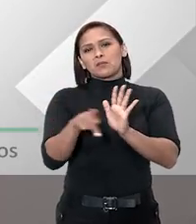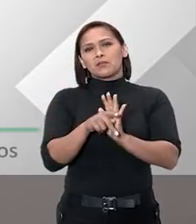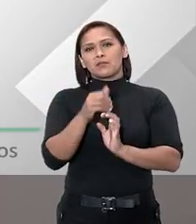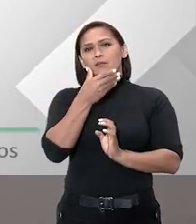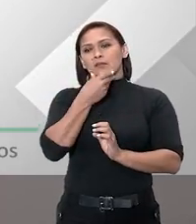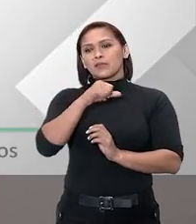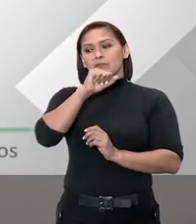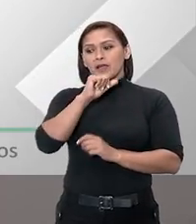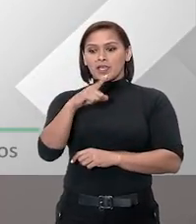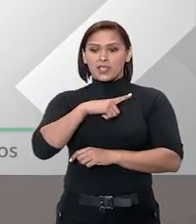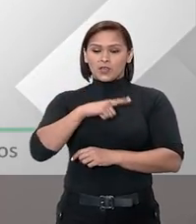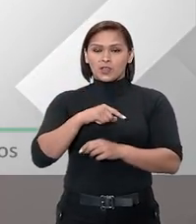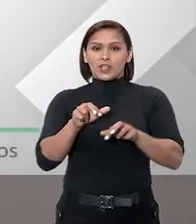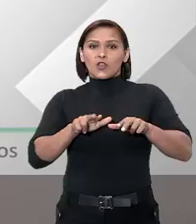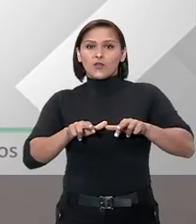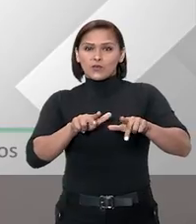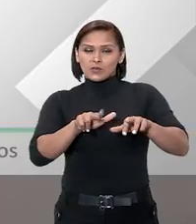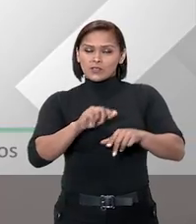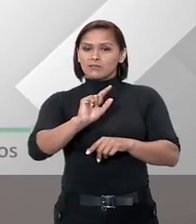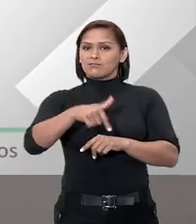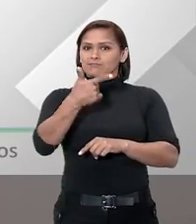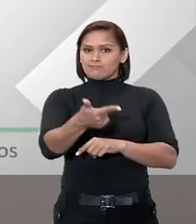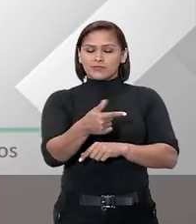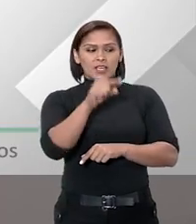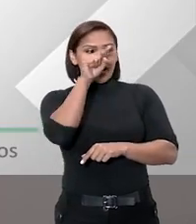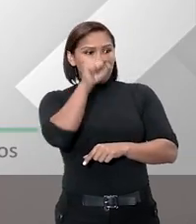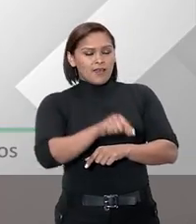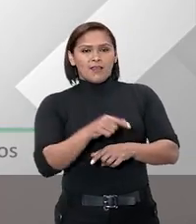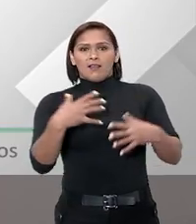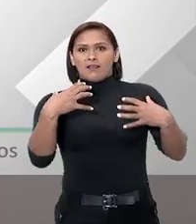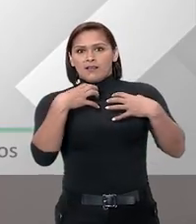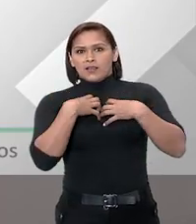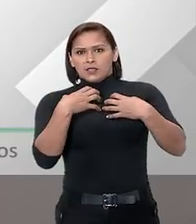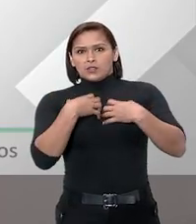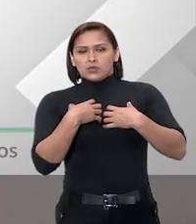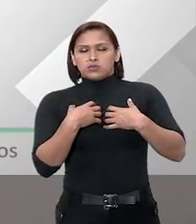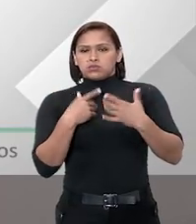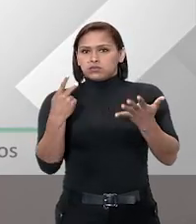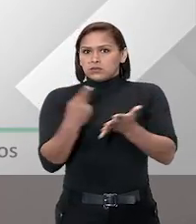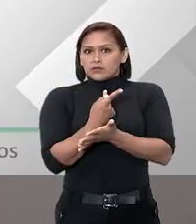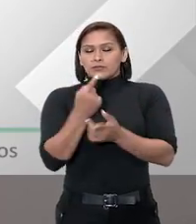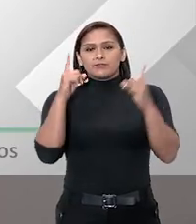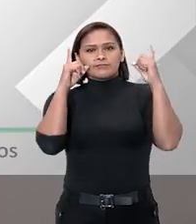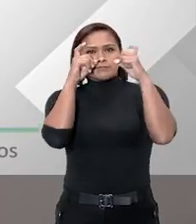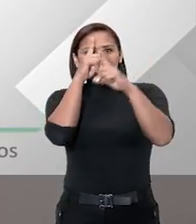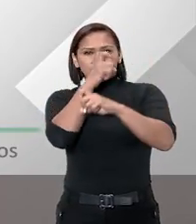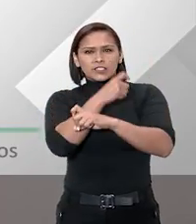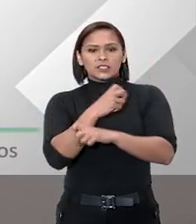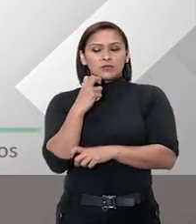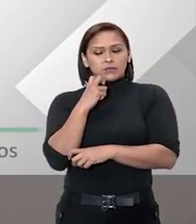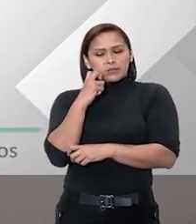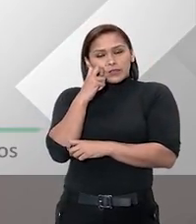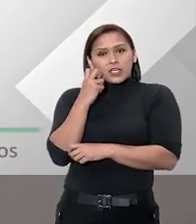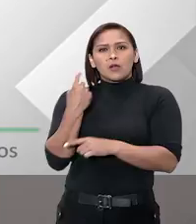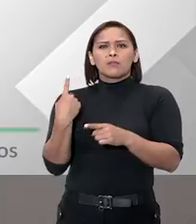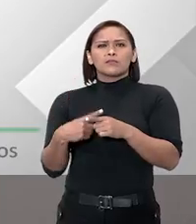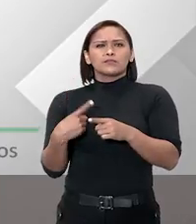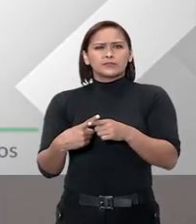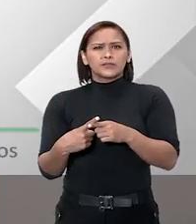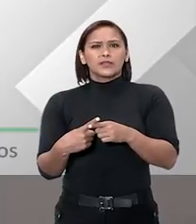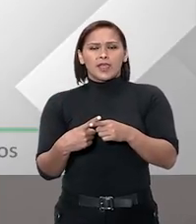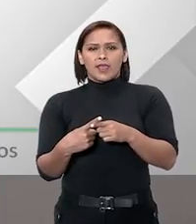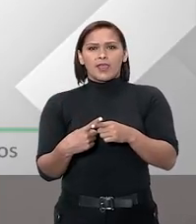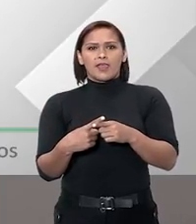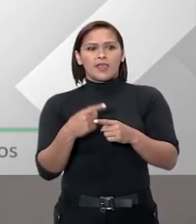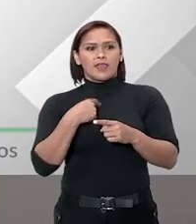eu teria que ouvir os irmãos na sequência. Aquilo ali já me causou um constrangimento muito grande, porque eu já